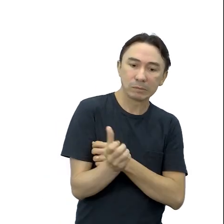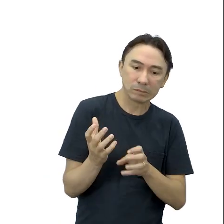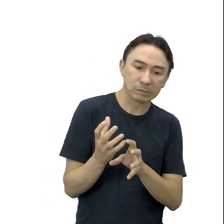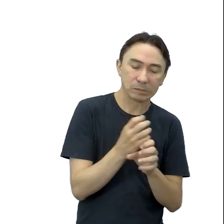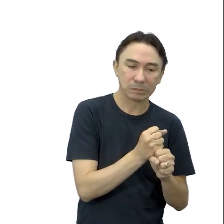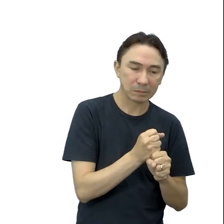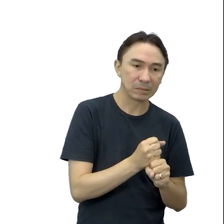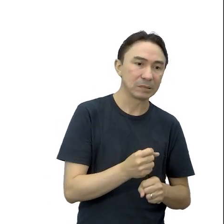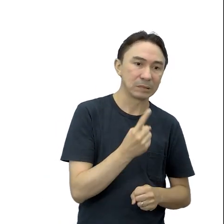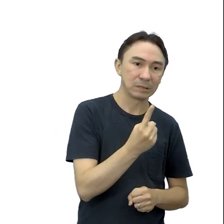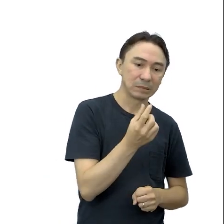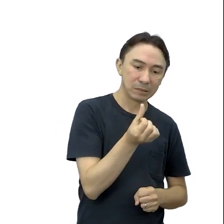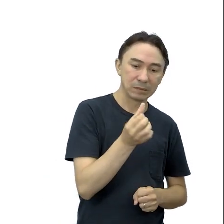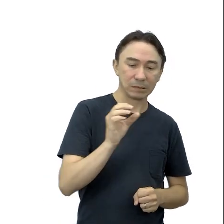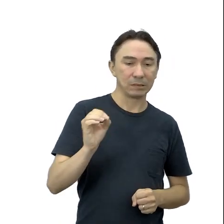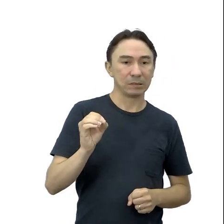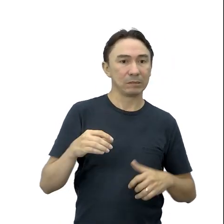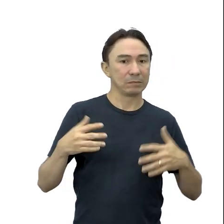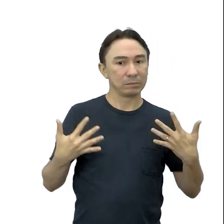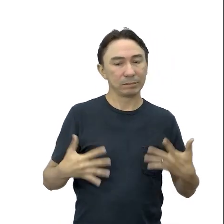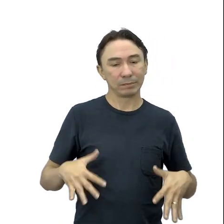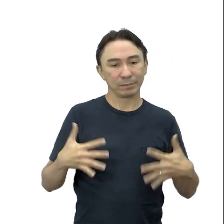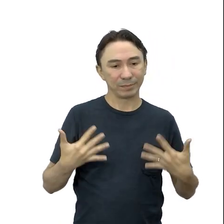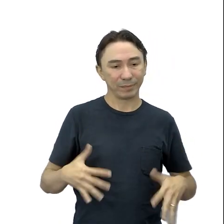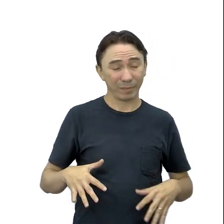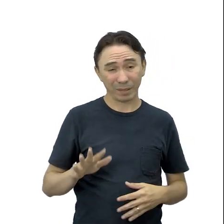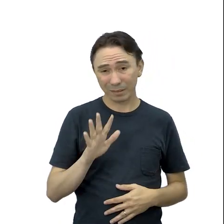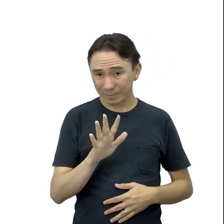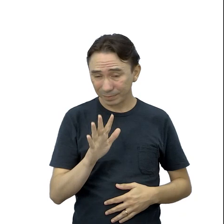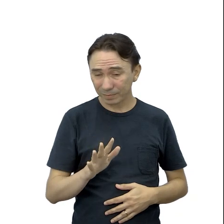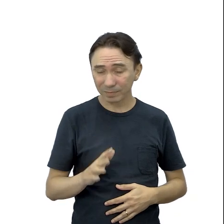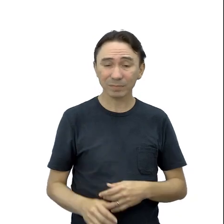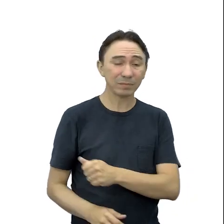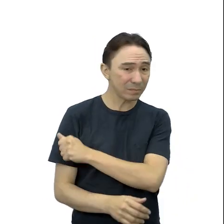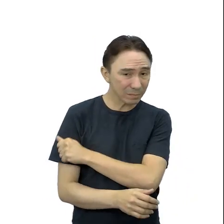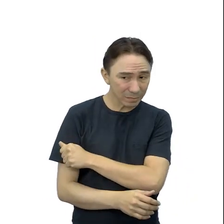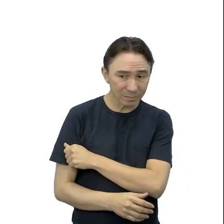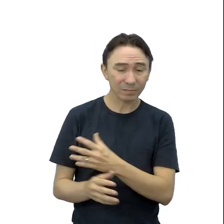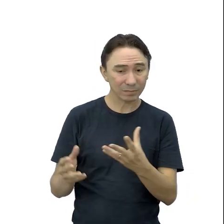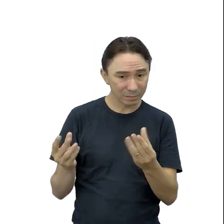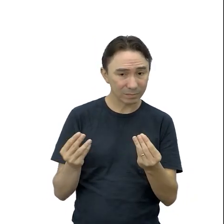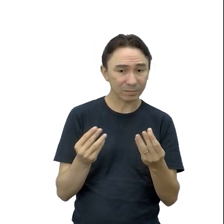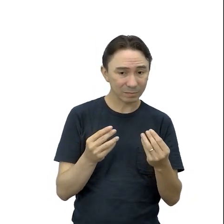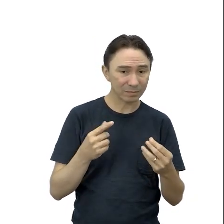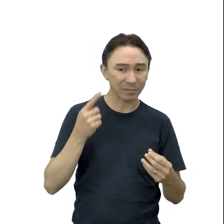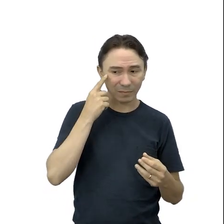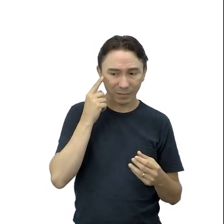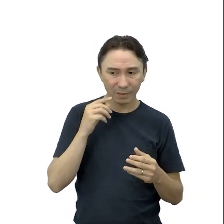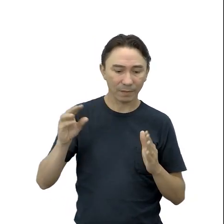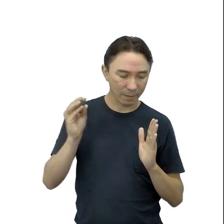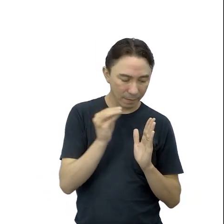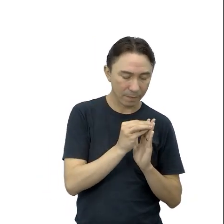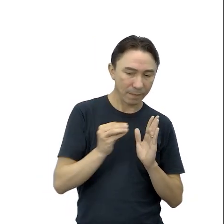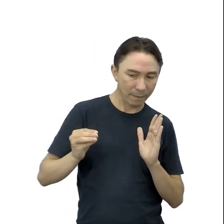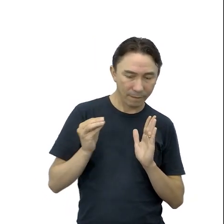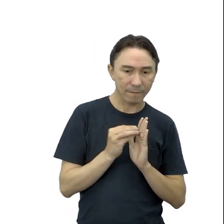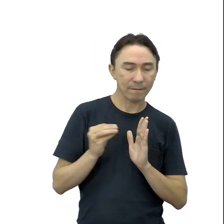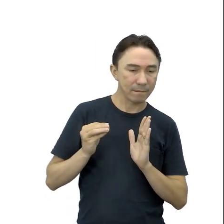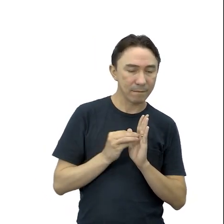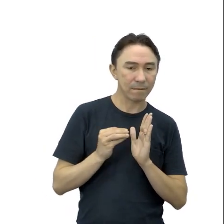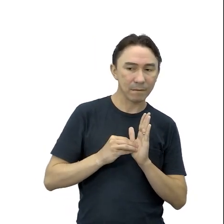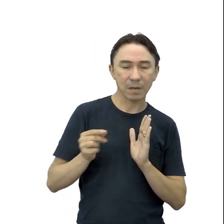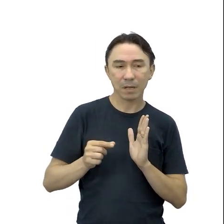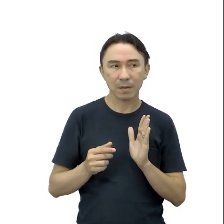observações, mas eu tenho de vários alunos essas observações registradas, que elas também nos ajudam, né, a olhar para todo